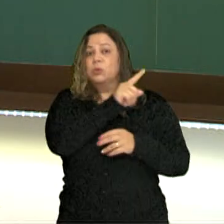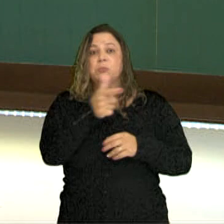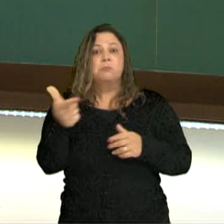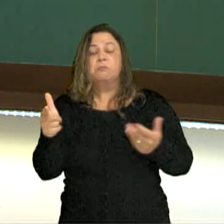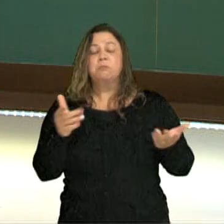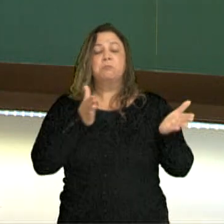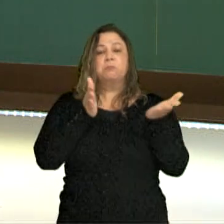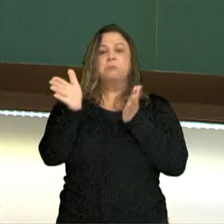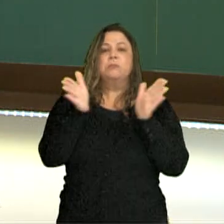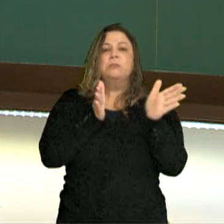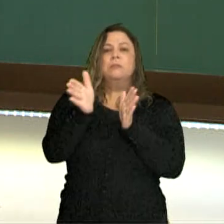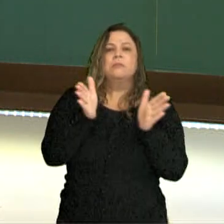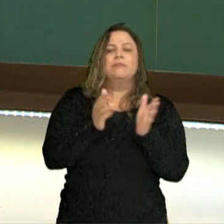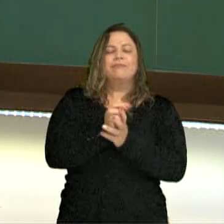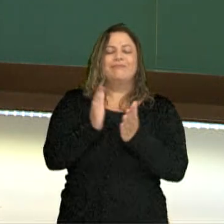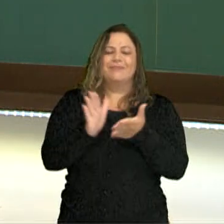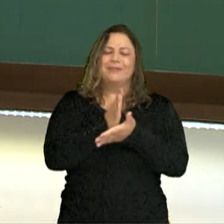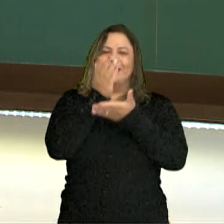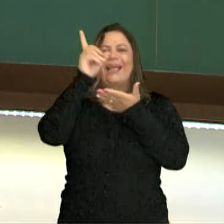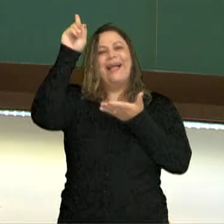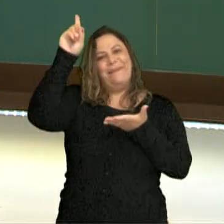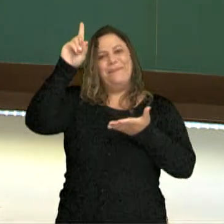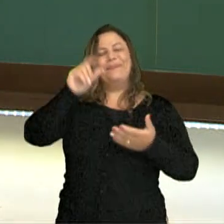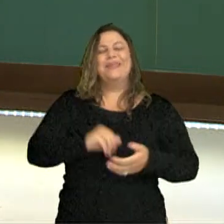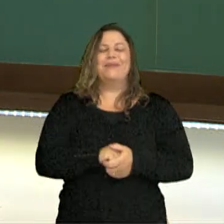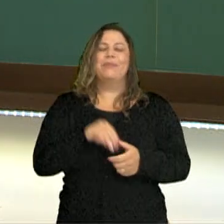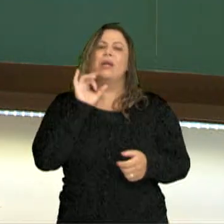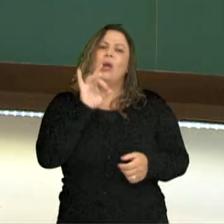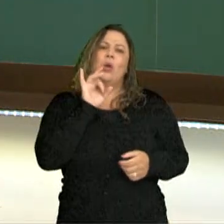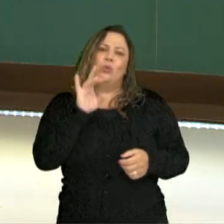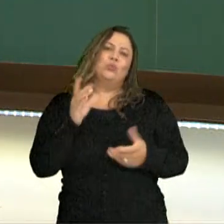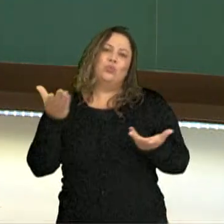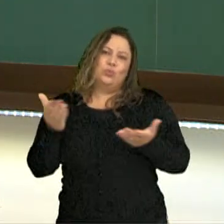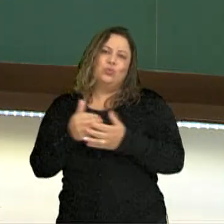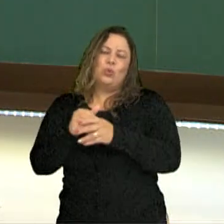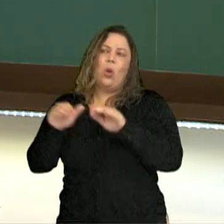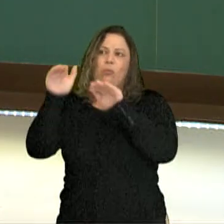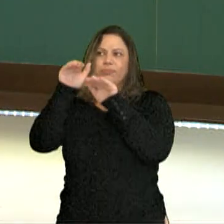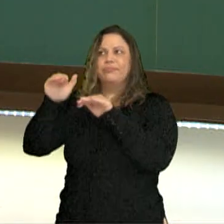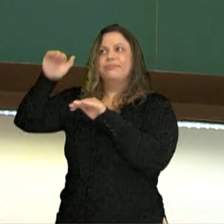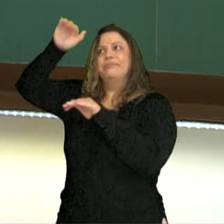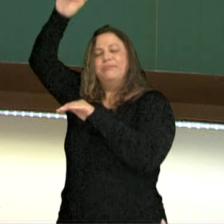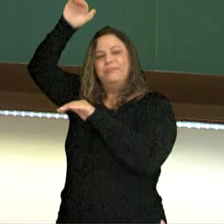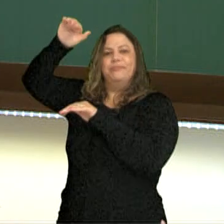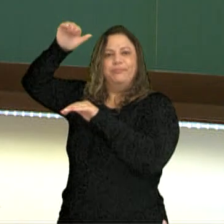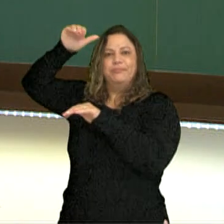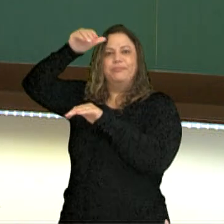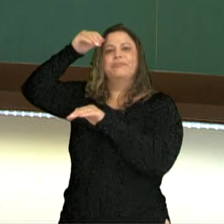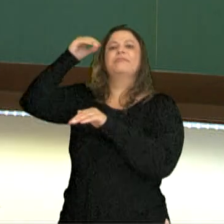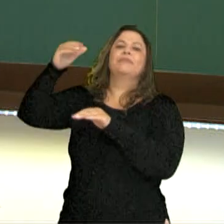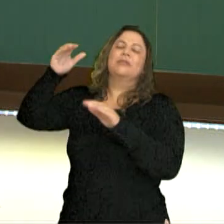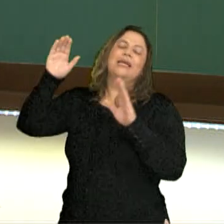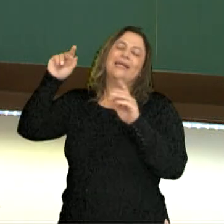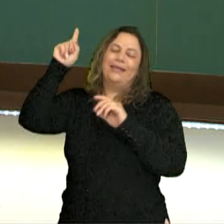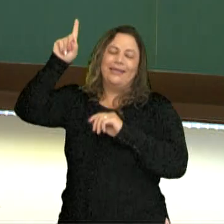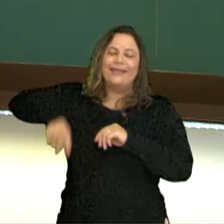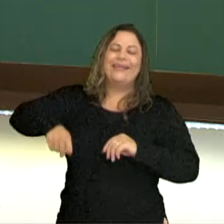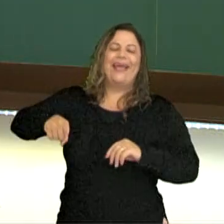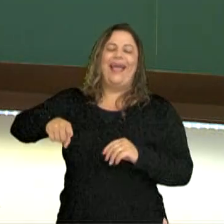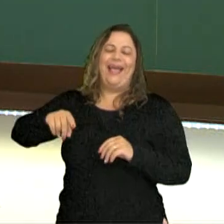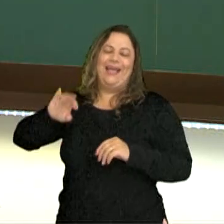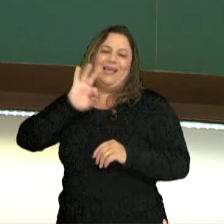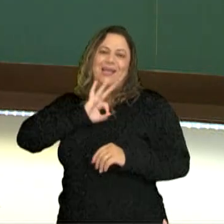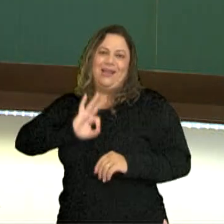à Bíblia. Quem tinha acesso à Bíblia? O clérigo, o alto clero, né? As pessoas, os